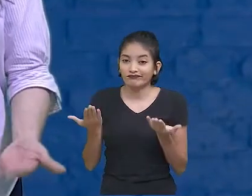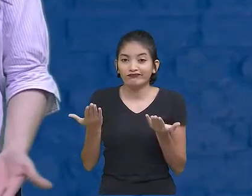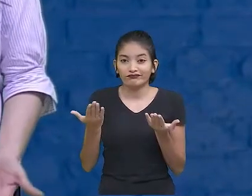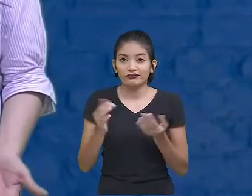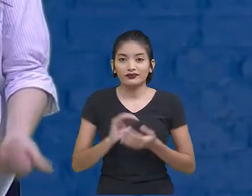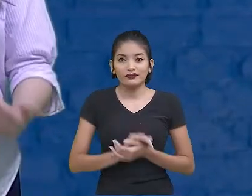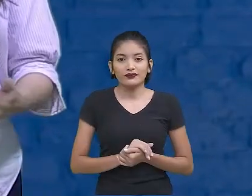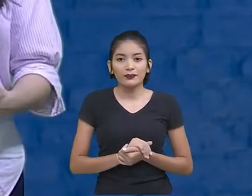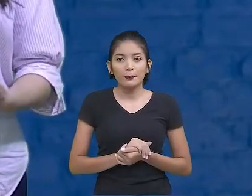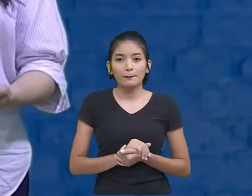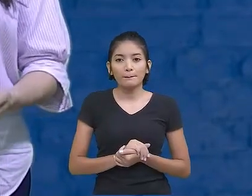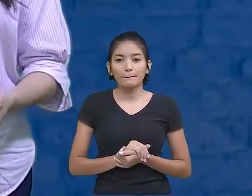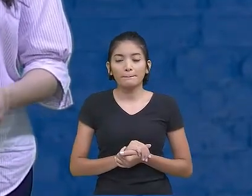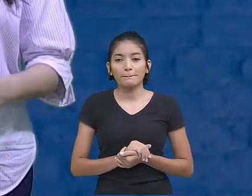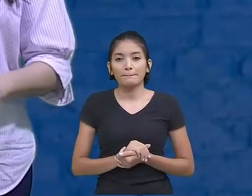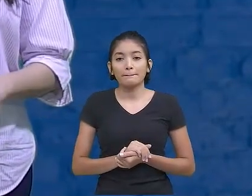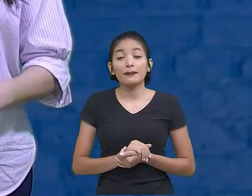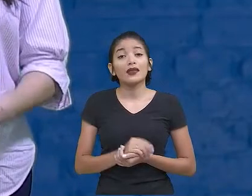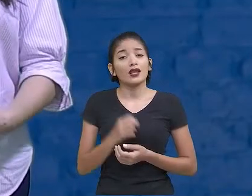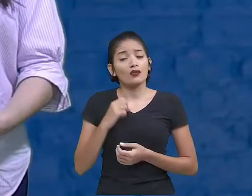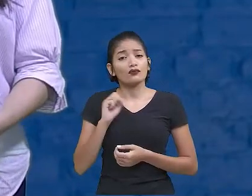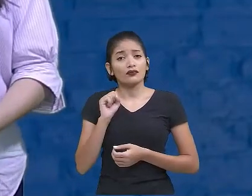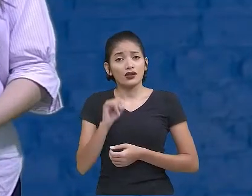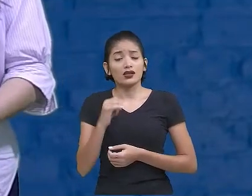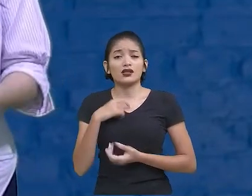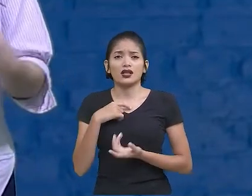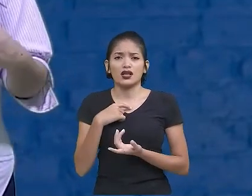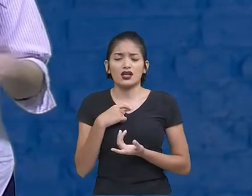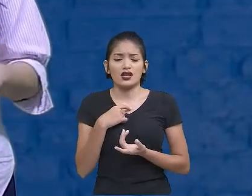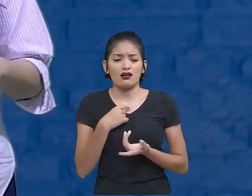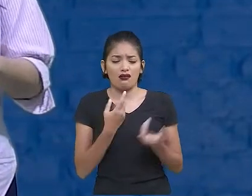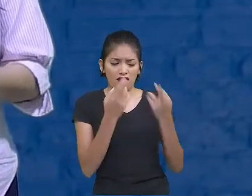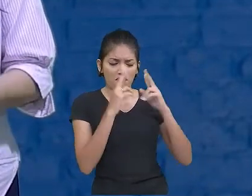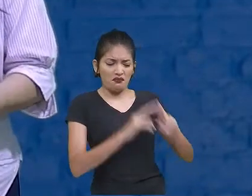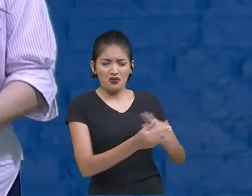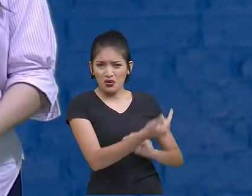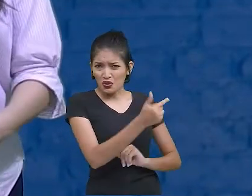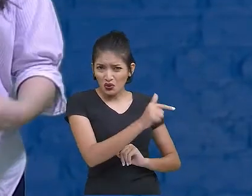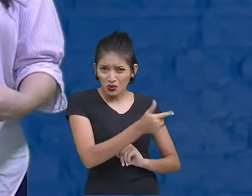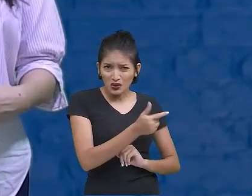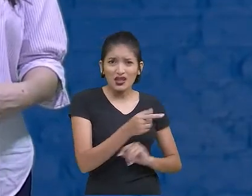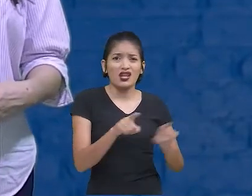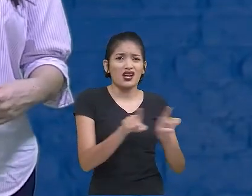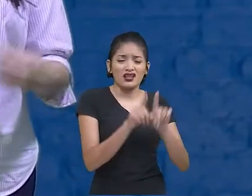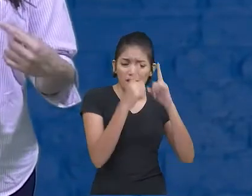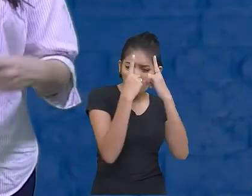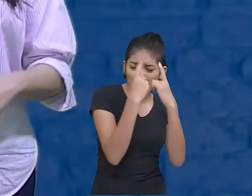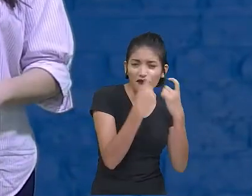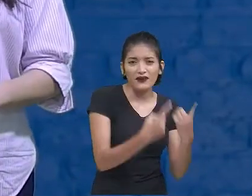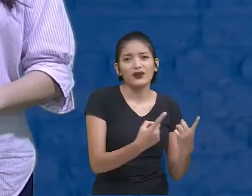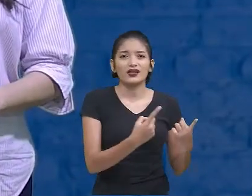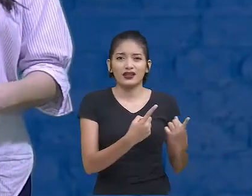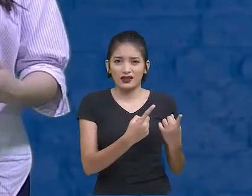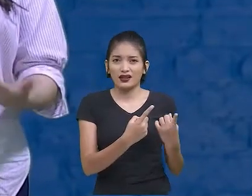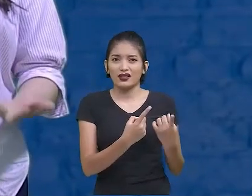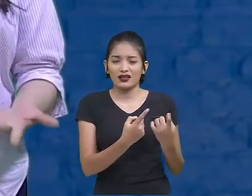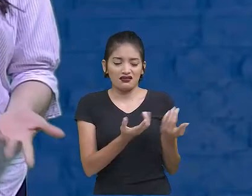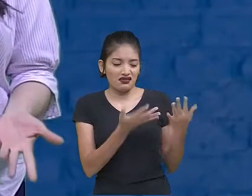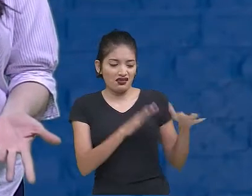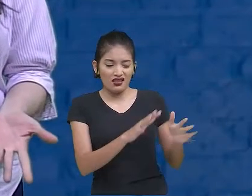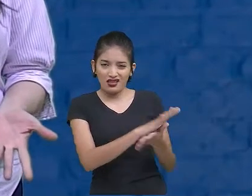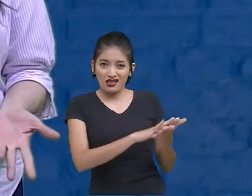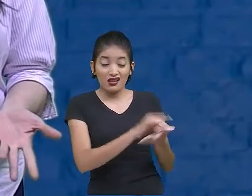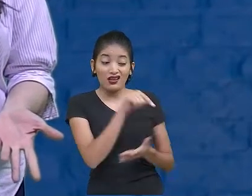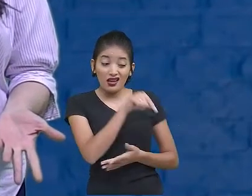gente trata o outro com desrespeito, com violência, né, com desgosto, ele não